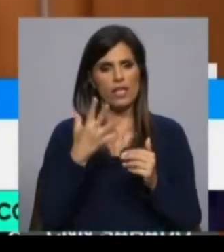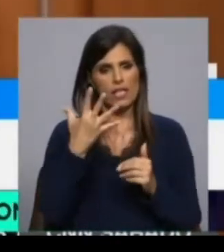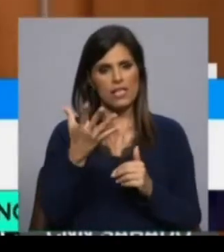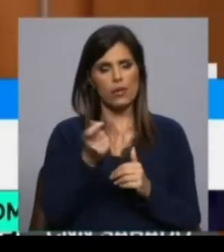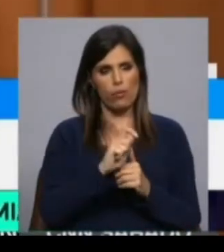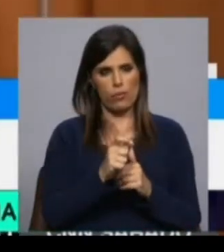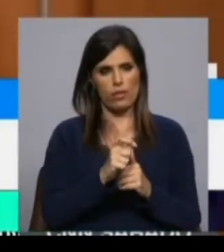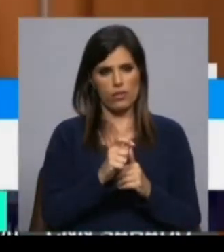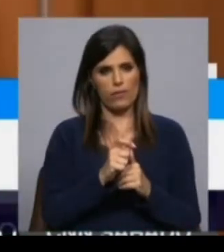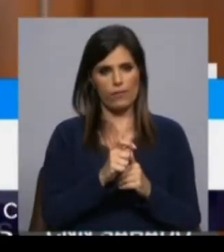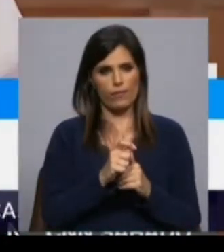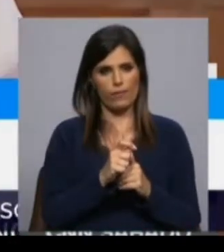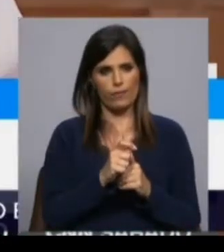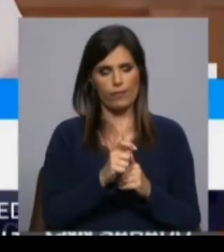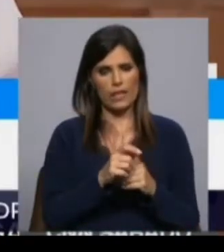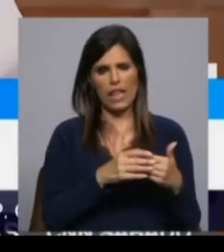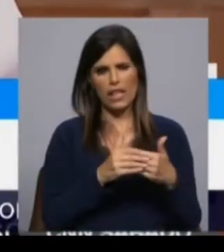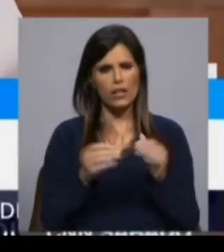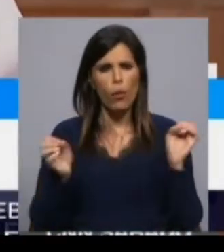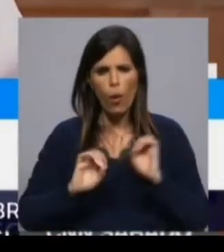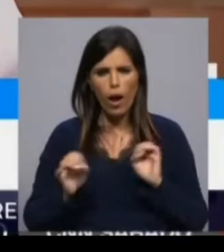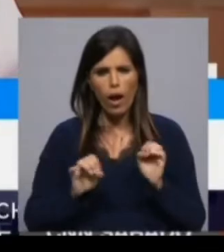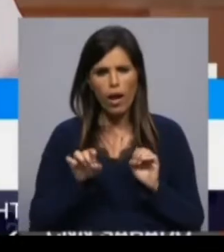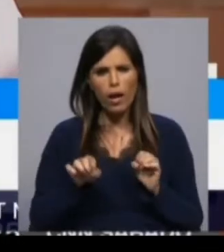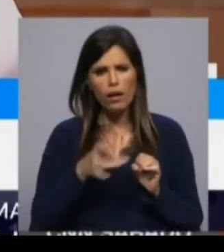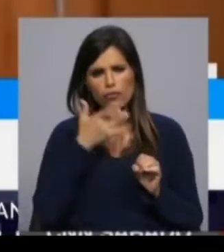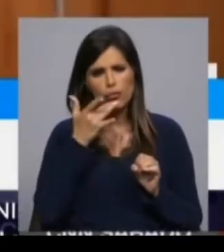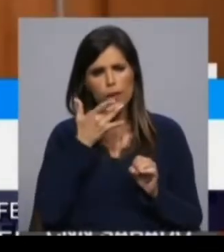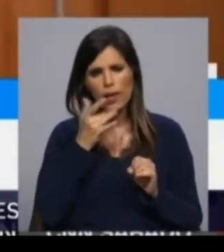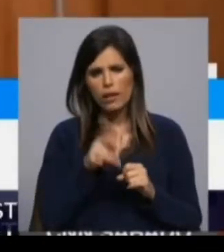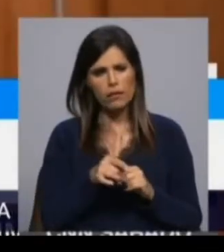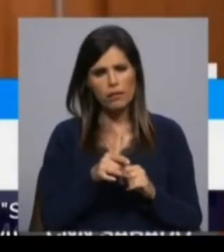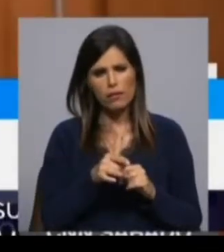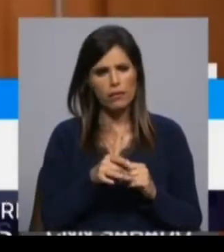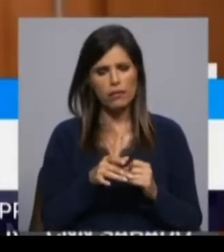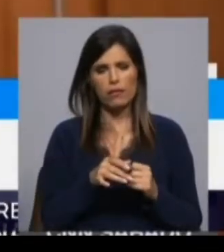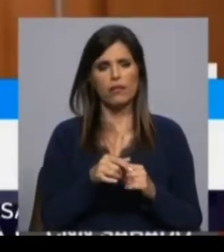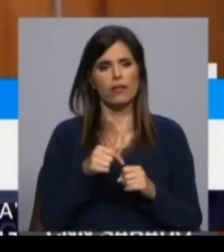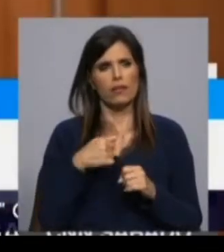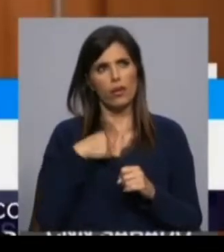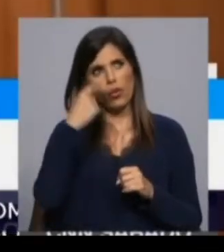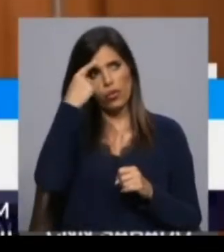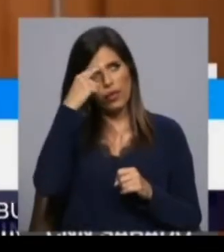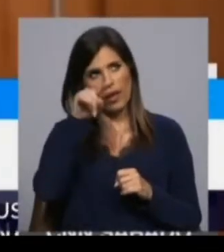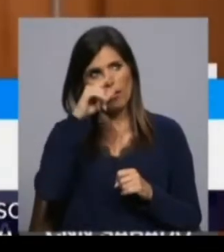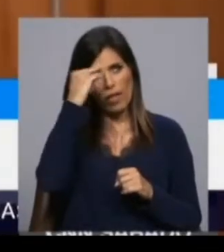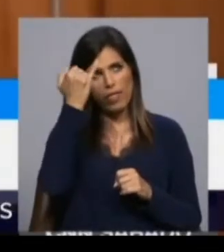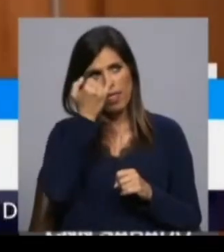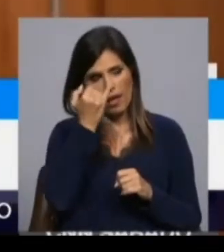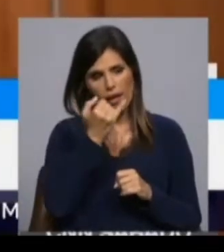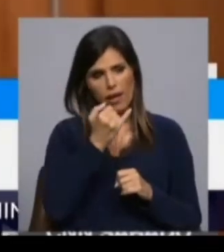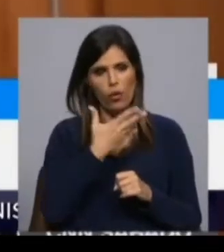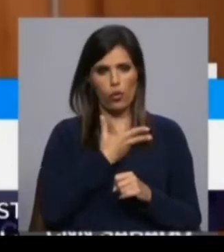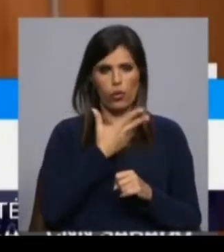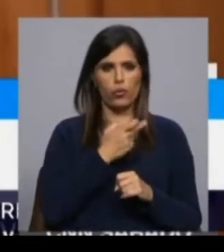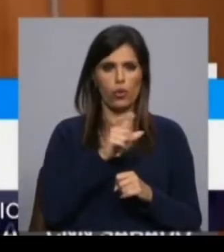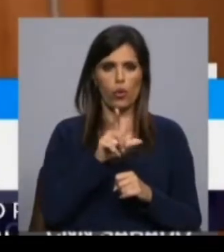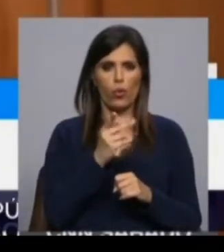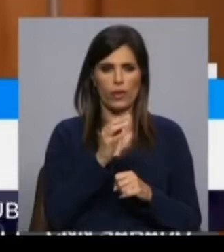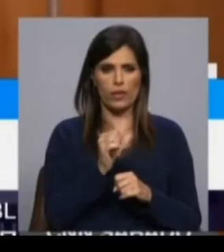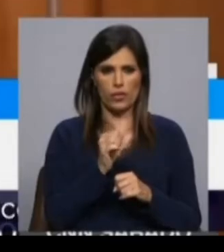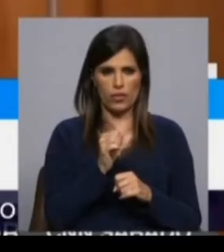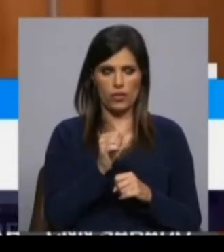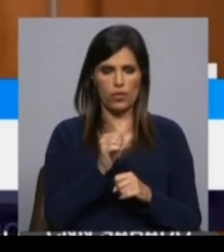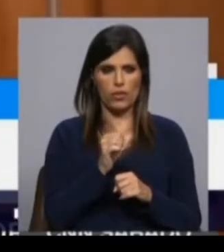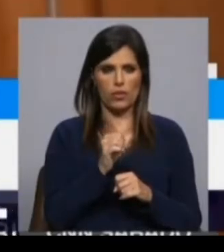meses sem líder. Isto é um absurdo total. Tenho a ideia de que o Dr. Luís Montenegro